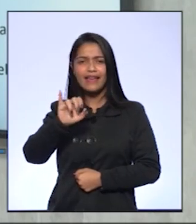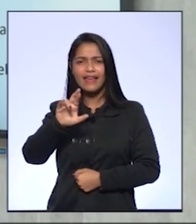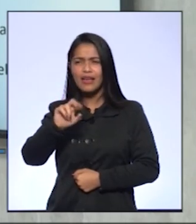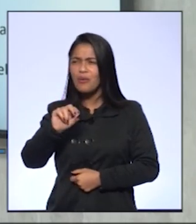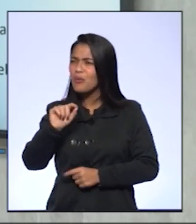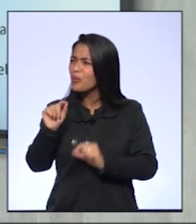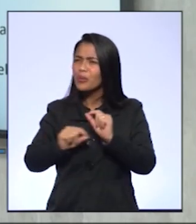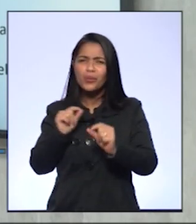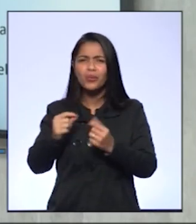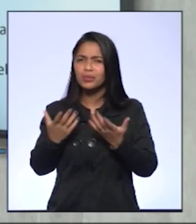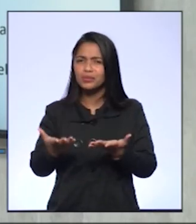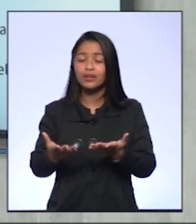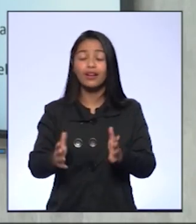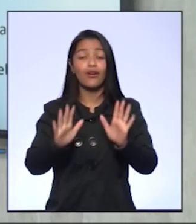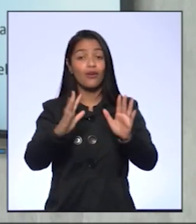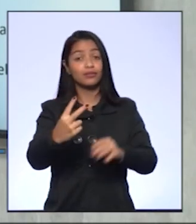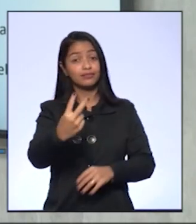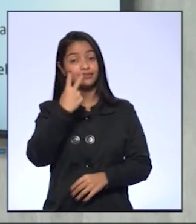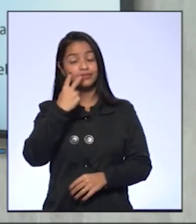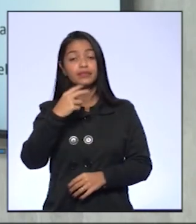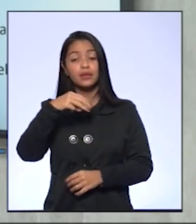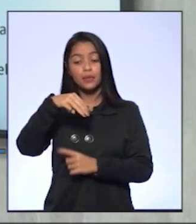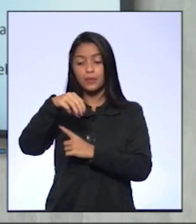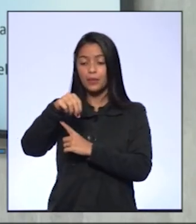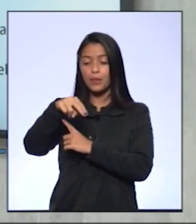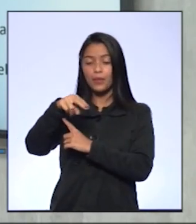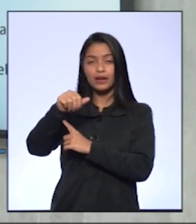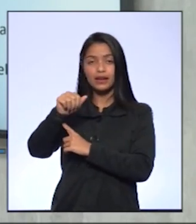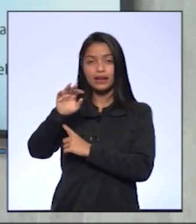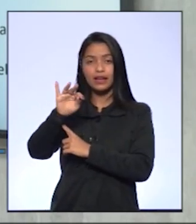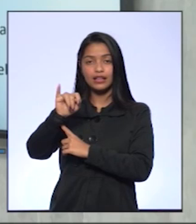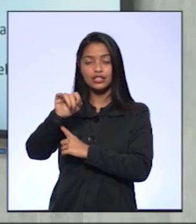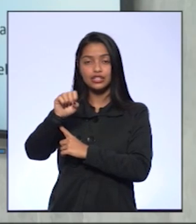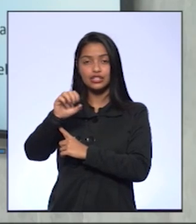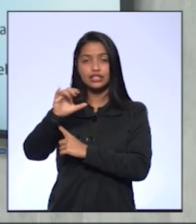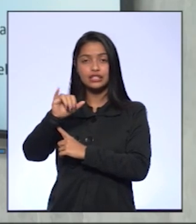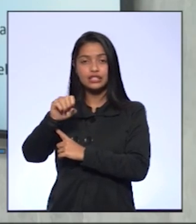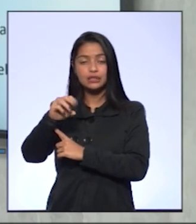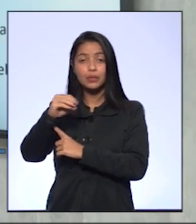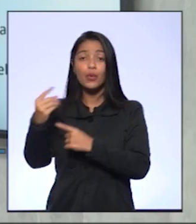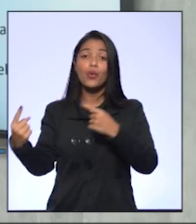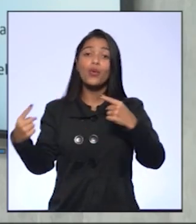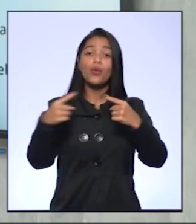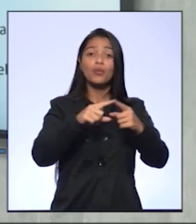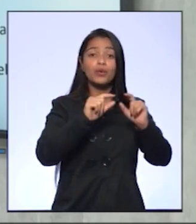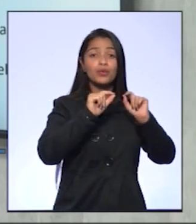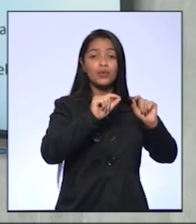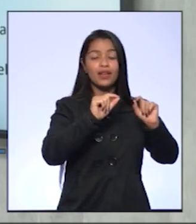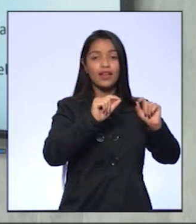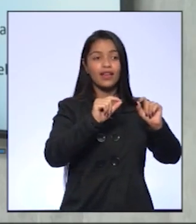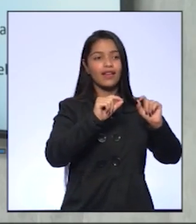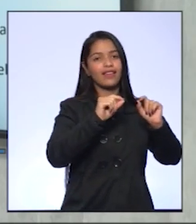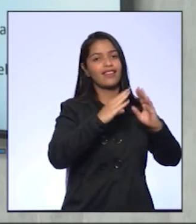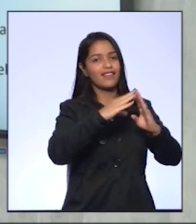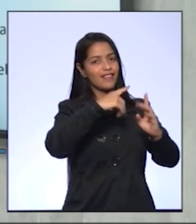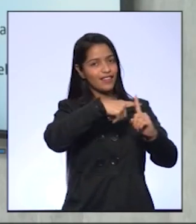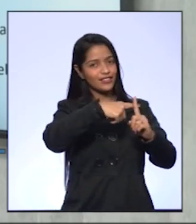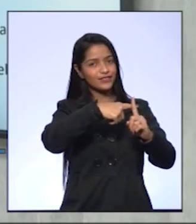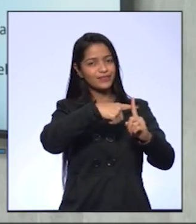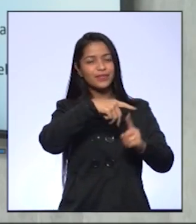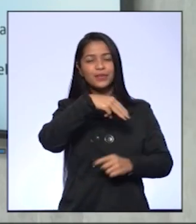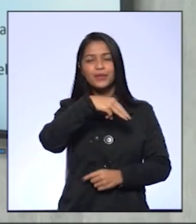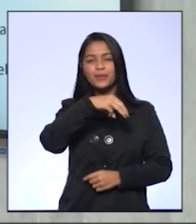Monasticismo vem de mosteiro ou de monastério, ou seja, vem de pessoas ligadas ao clero, pessoas ligadas à igreja.